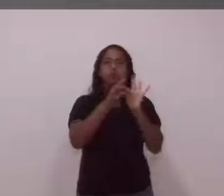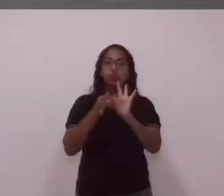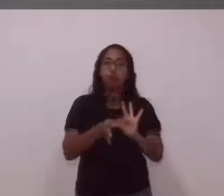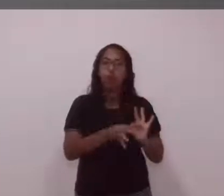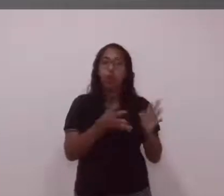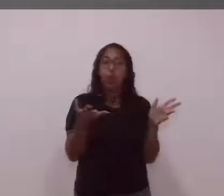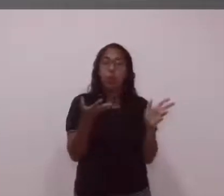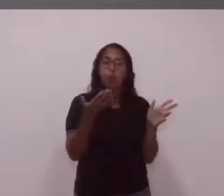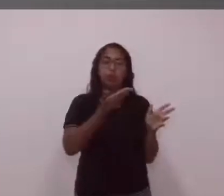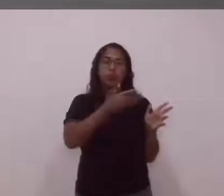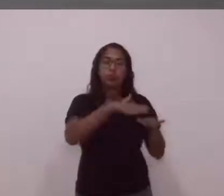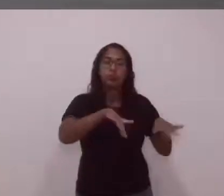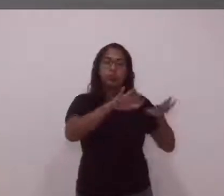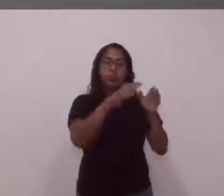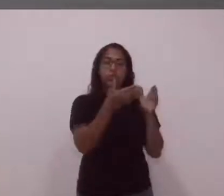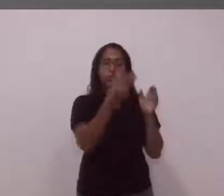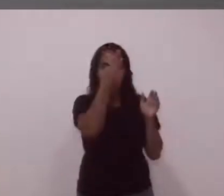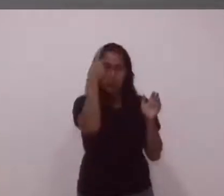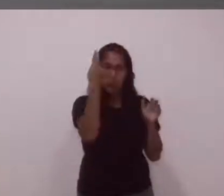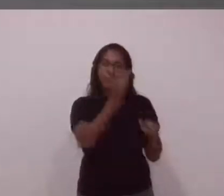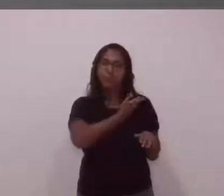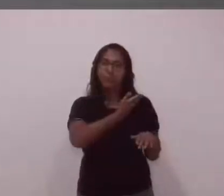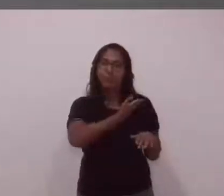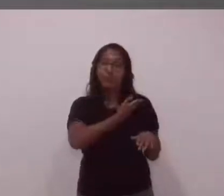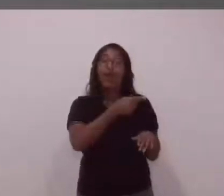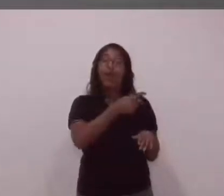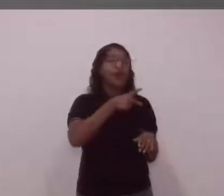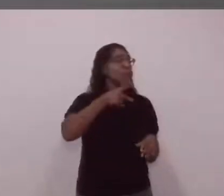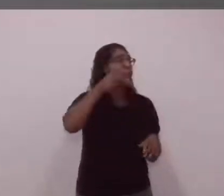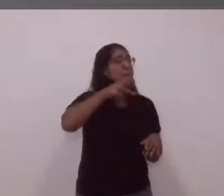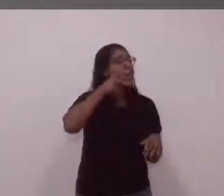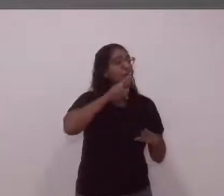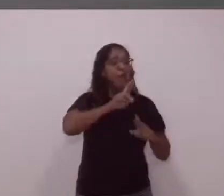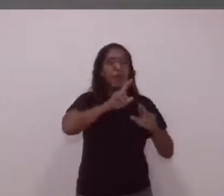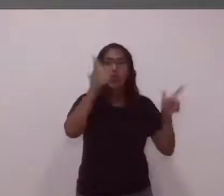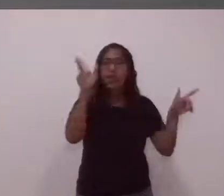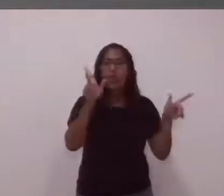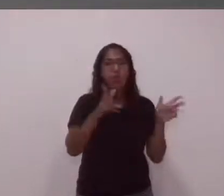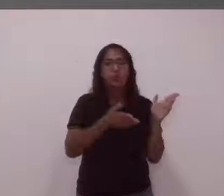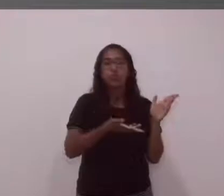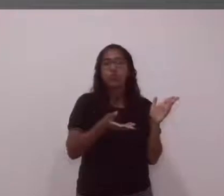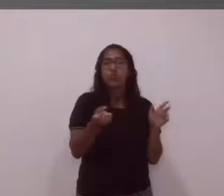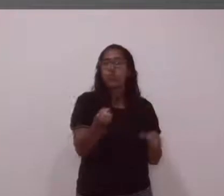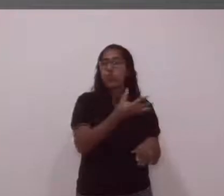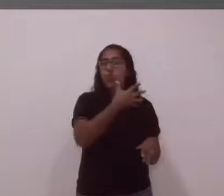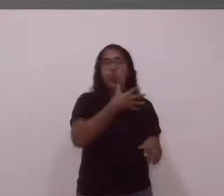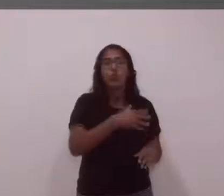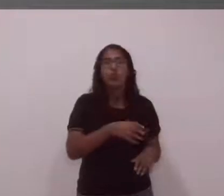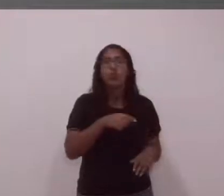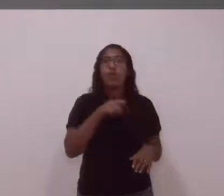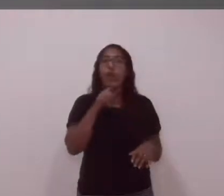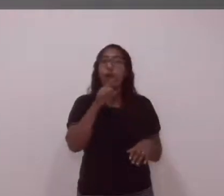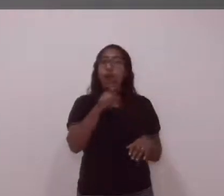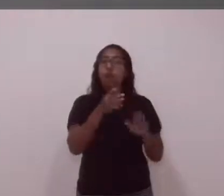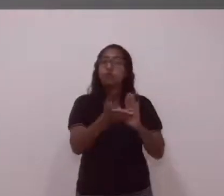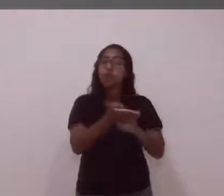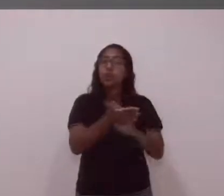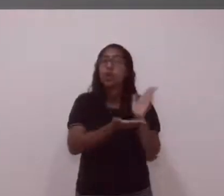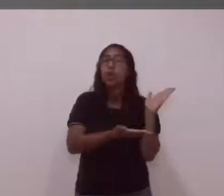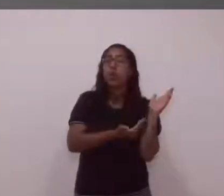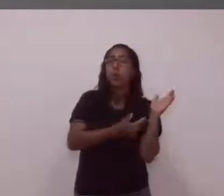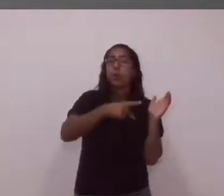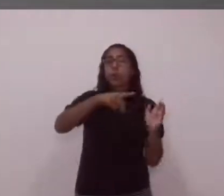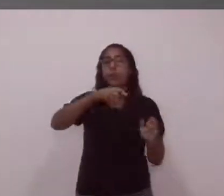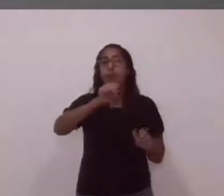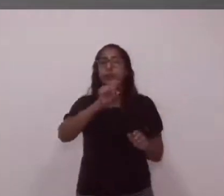pessoais meus que faz uma política diferente nova jovem tiro meu chapéu aqui para o grupo do PSDB jovem não é meu